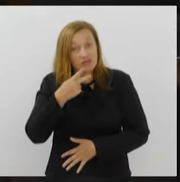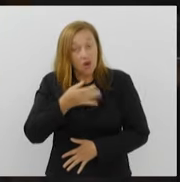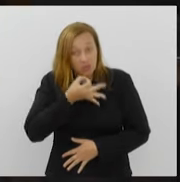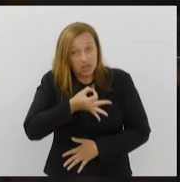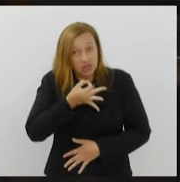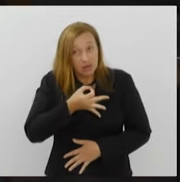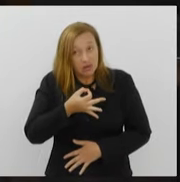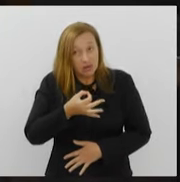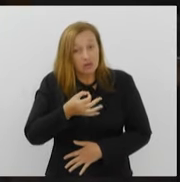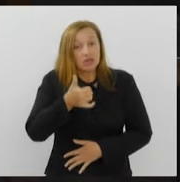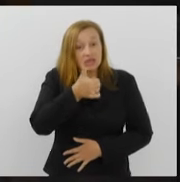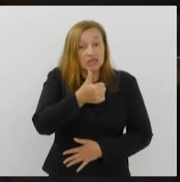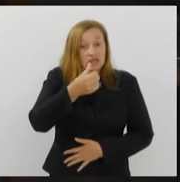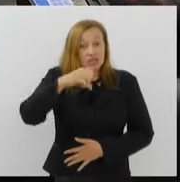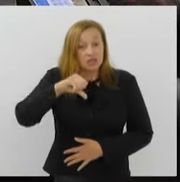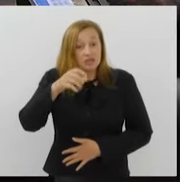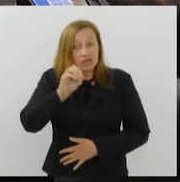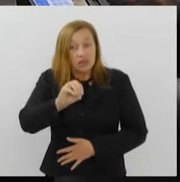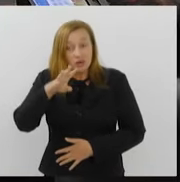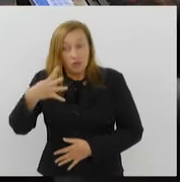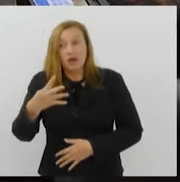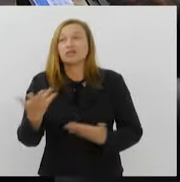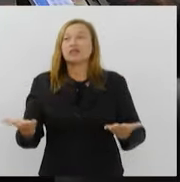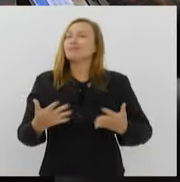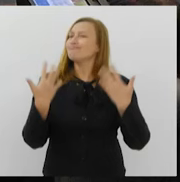do 1904. Muito obrigado.